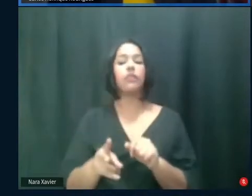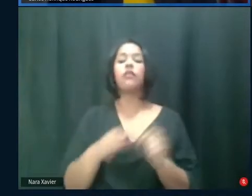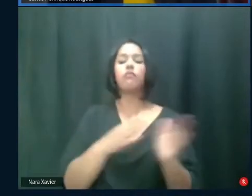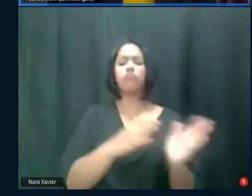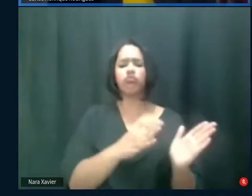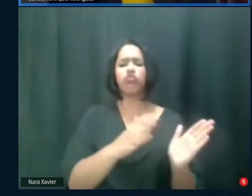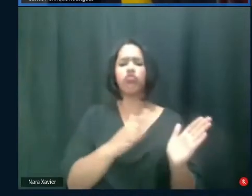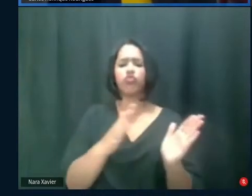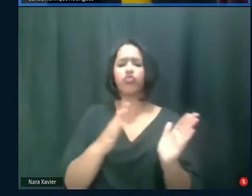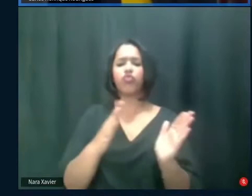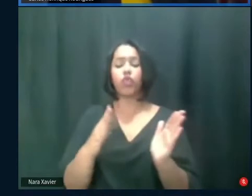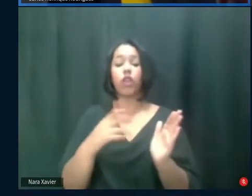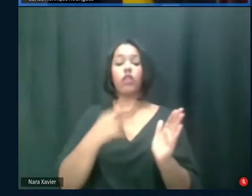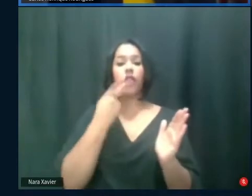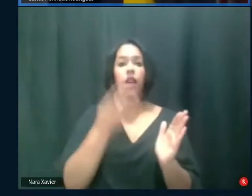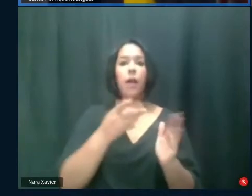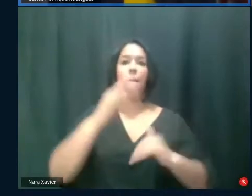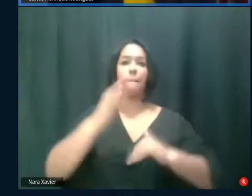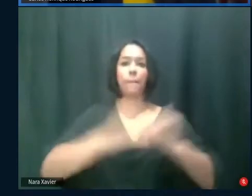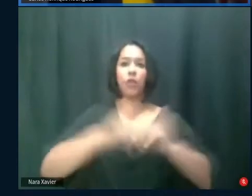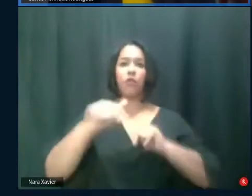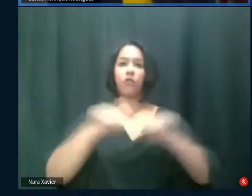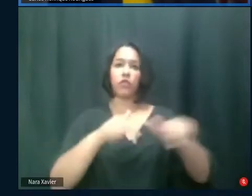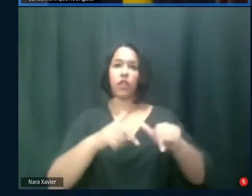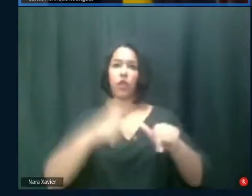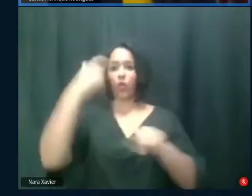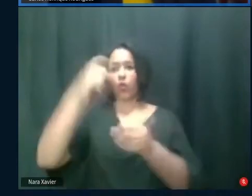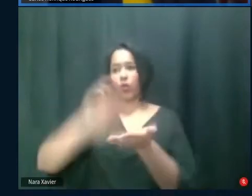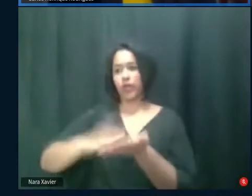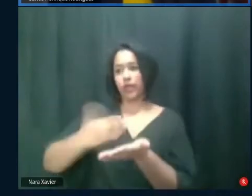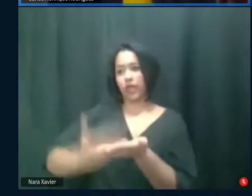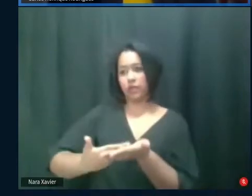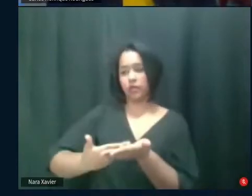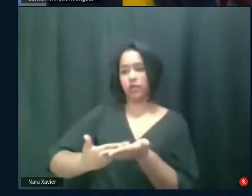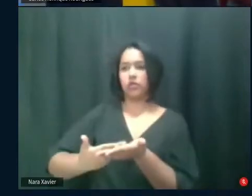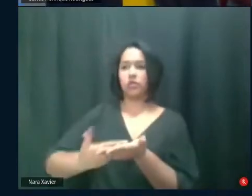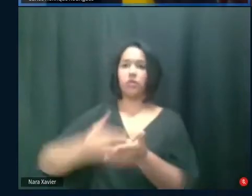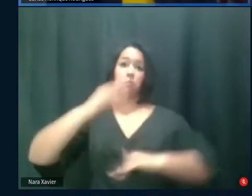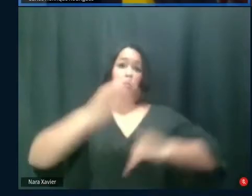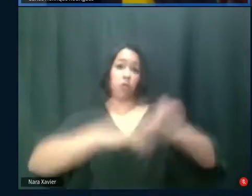você acaba dizendo profissional intérprete, profissional tradutor.